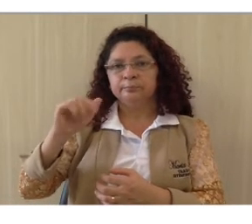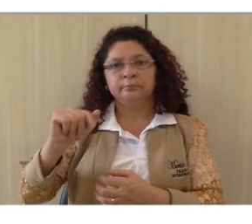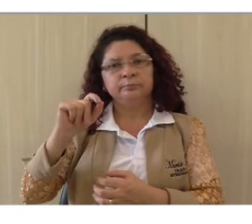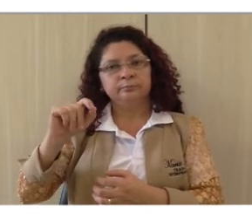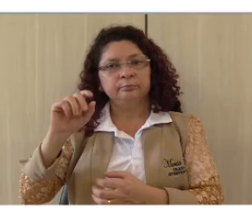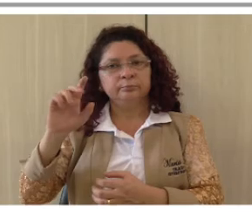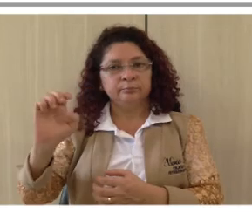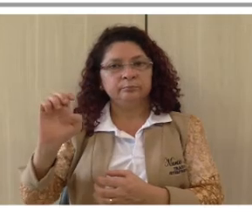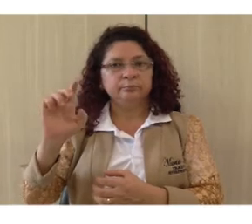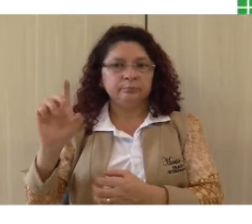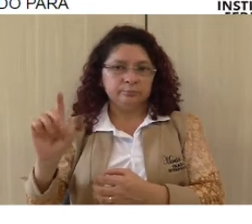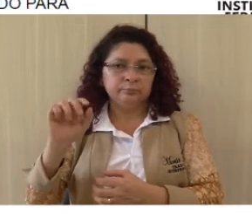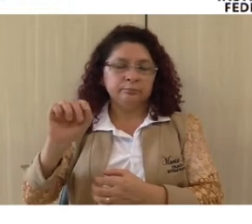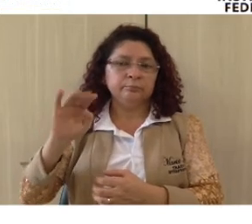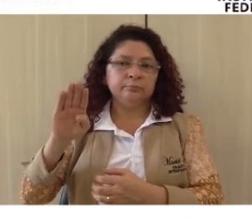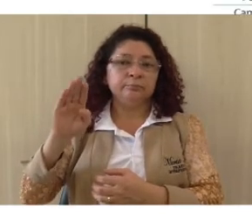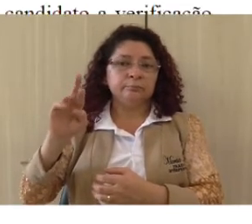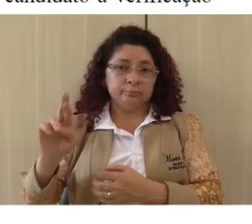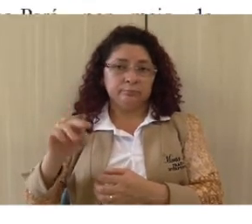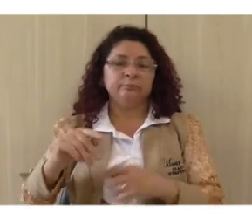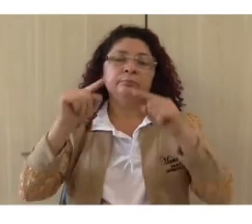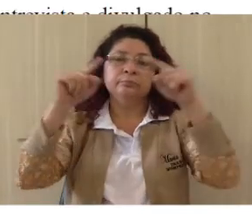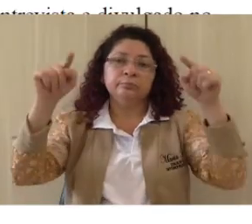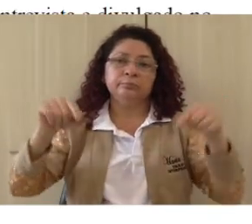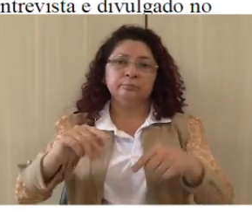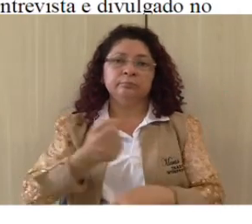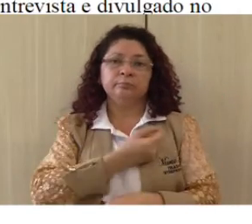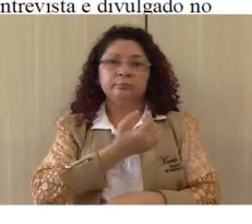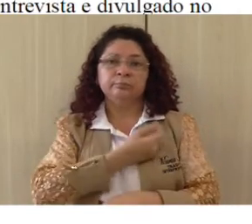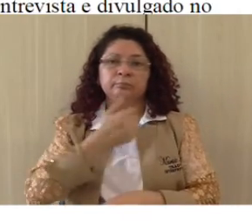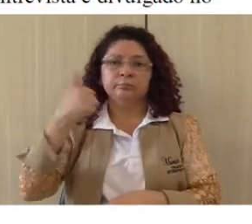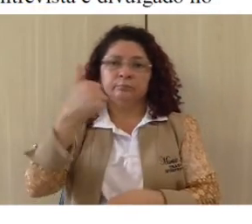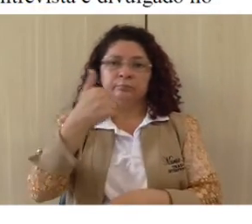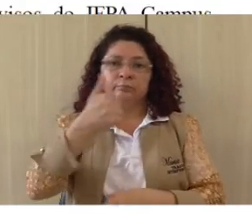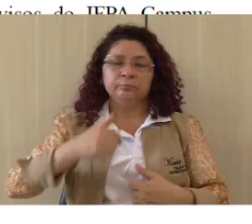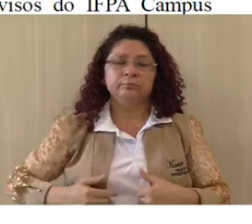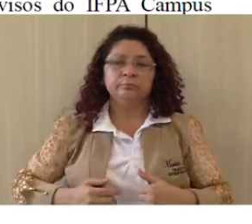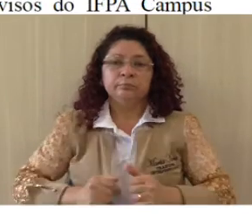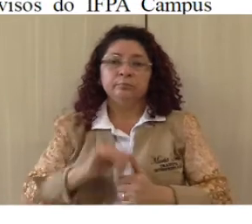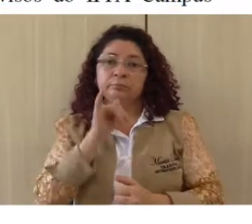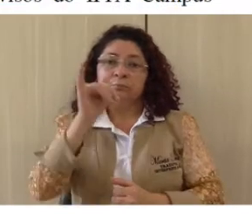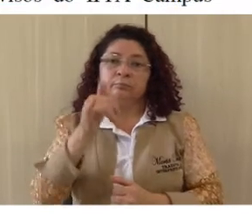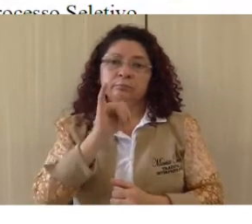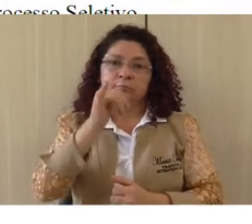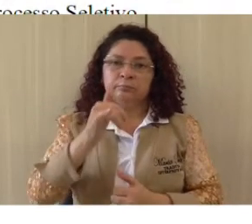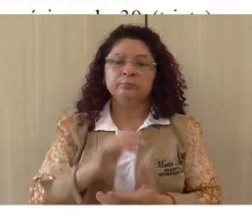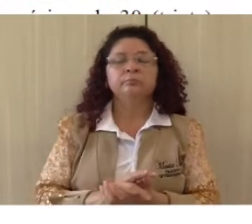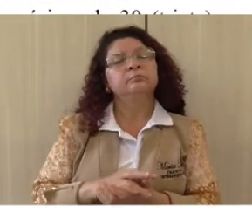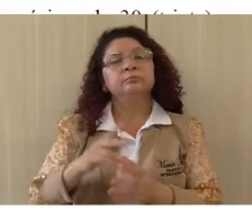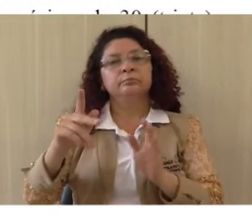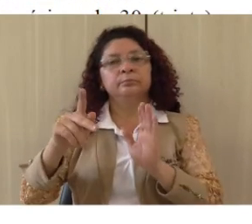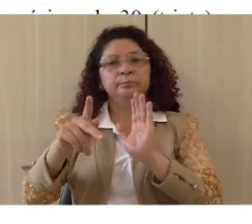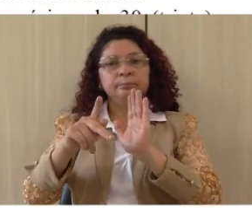http://www.procel.ifpa.edu.br e nos quadros, página 11, e nos quadros de avisos do IFPA Campus